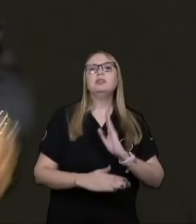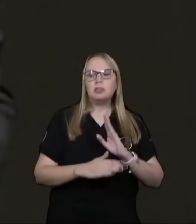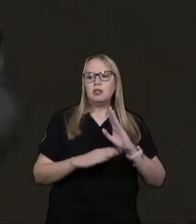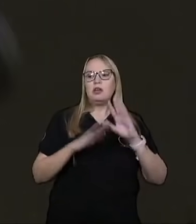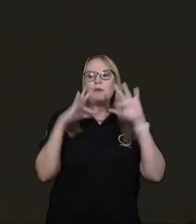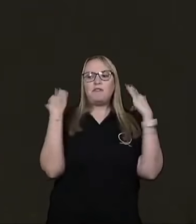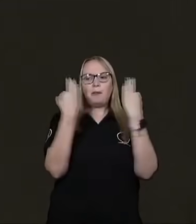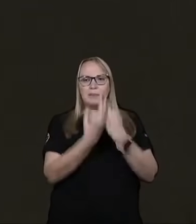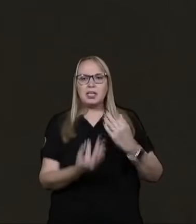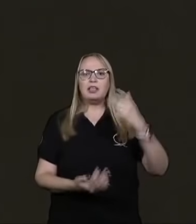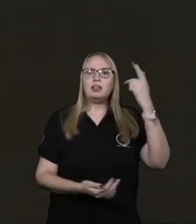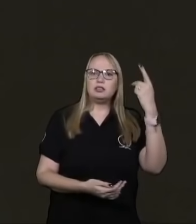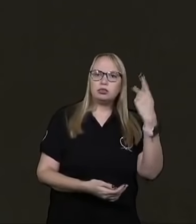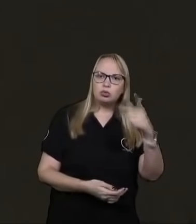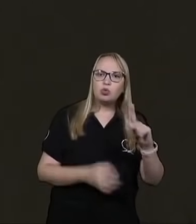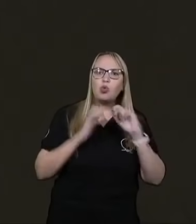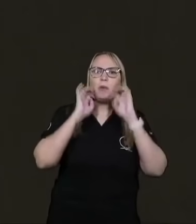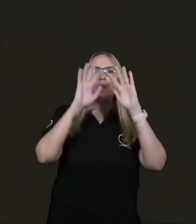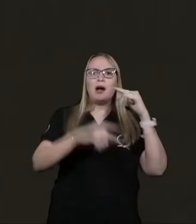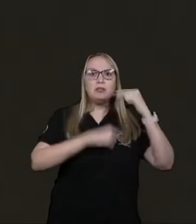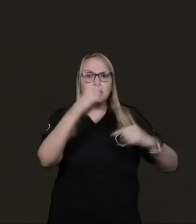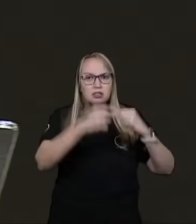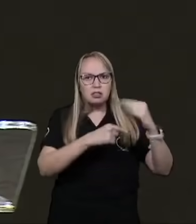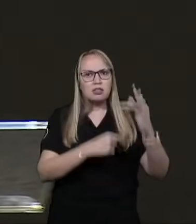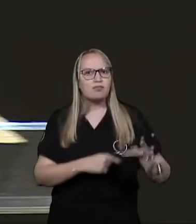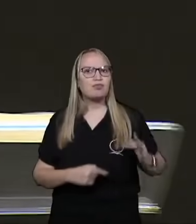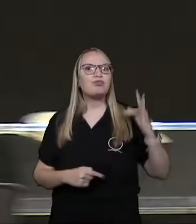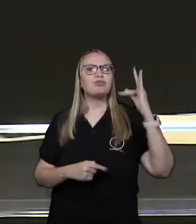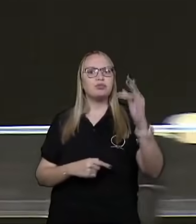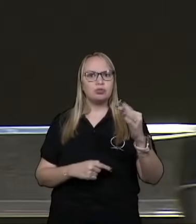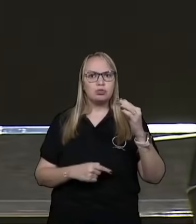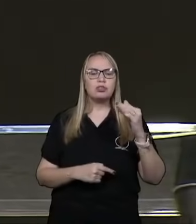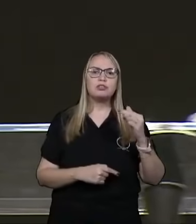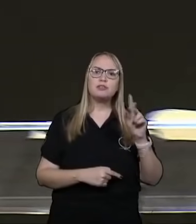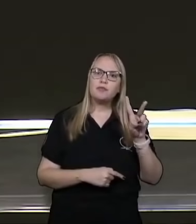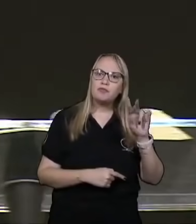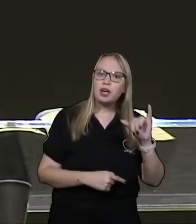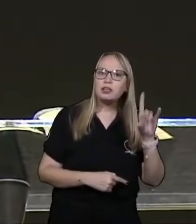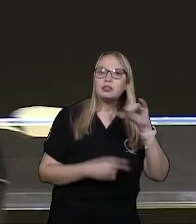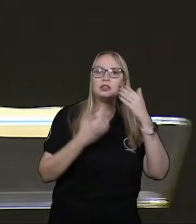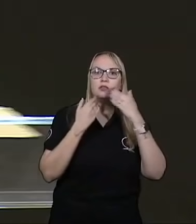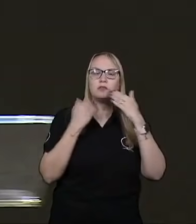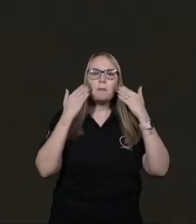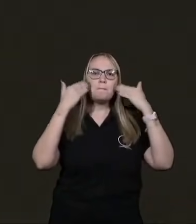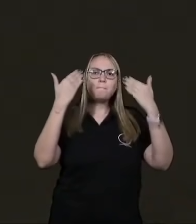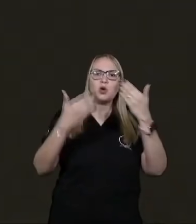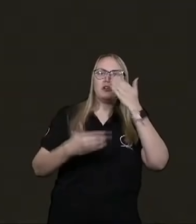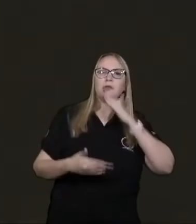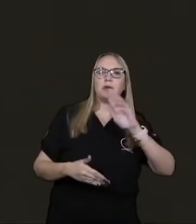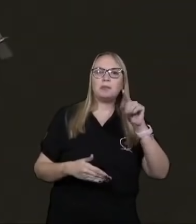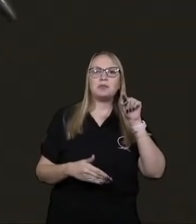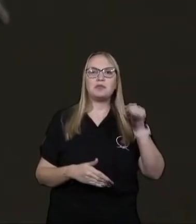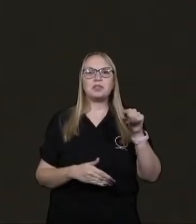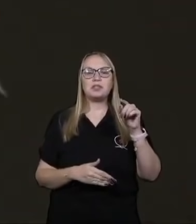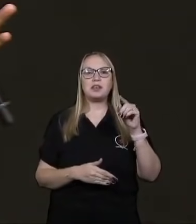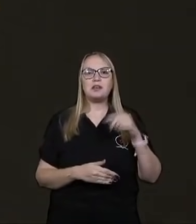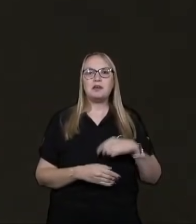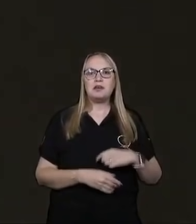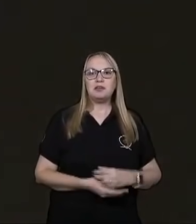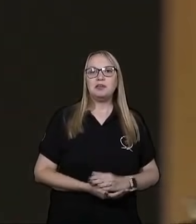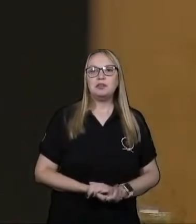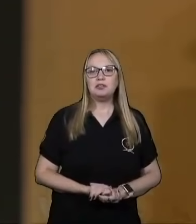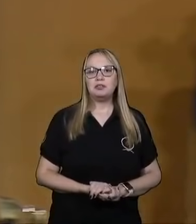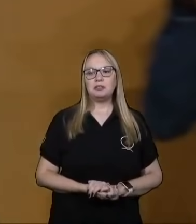pessoas vai alcançar irmãos vai alcançar gerações futuras você tem que entender isso Deus manifesta a promessa para você pedir para você ser um